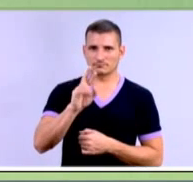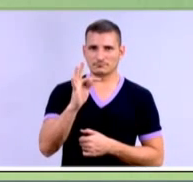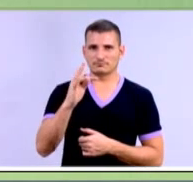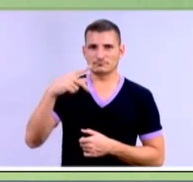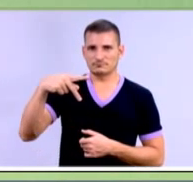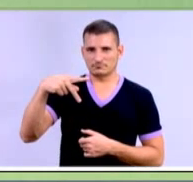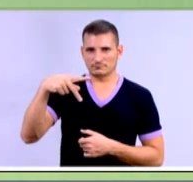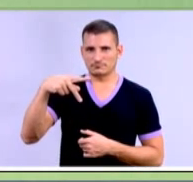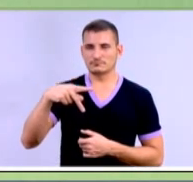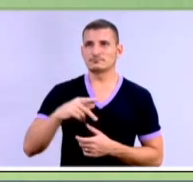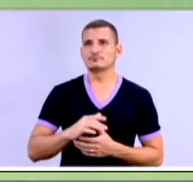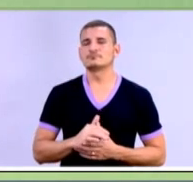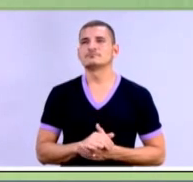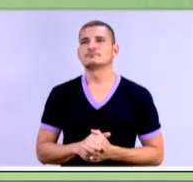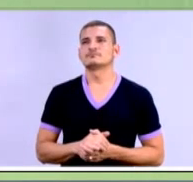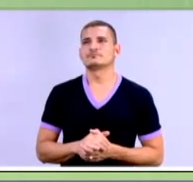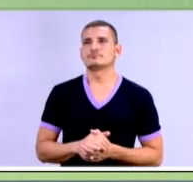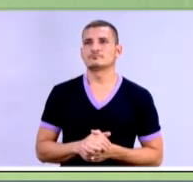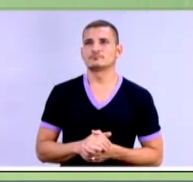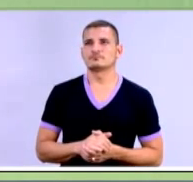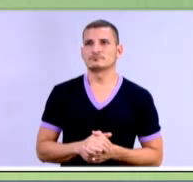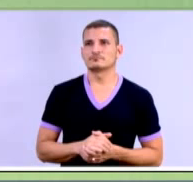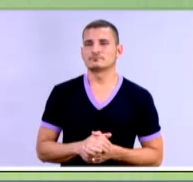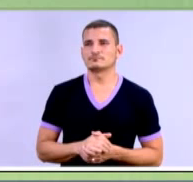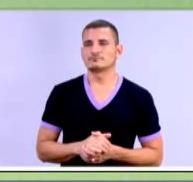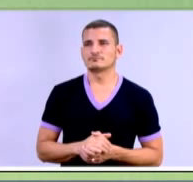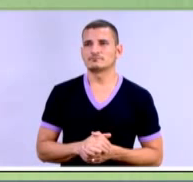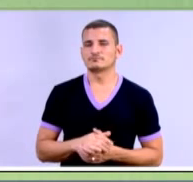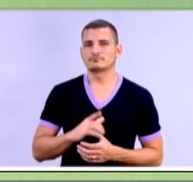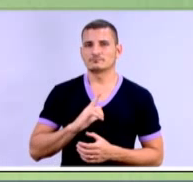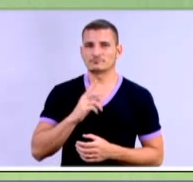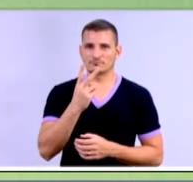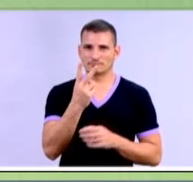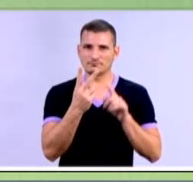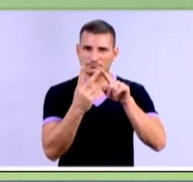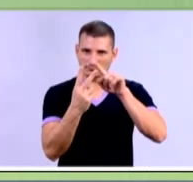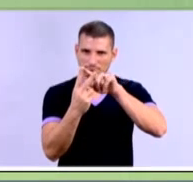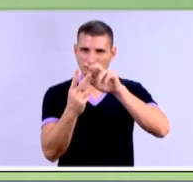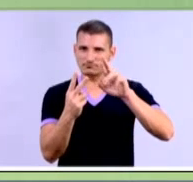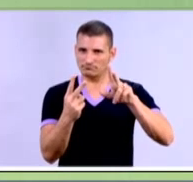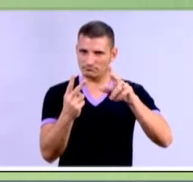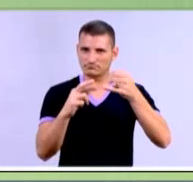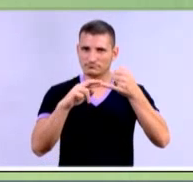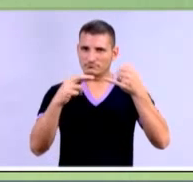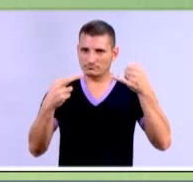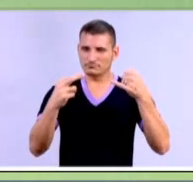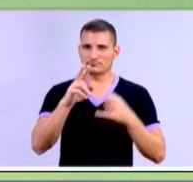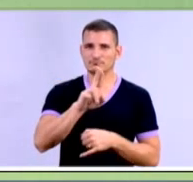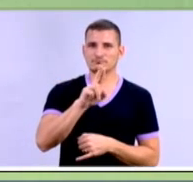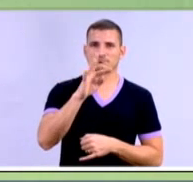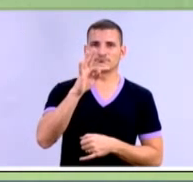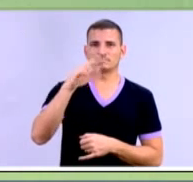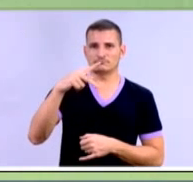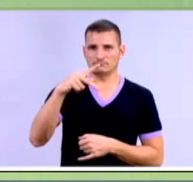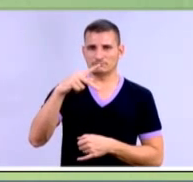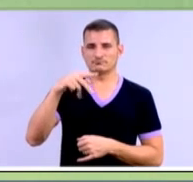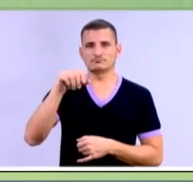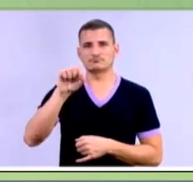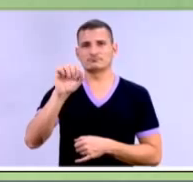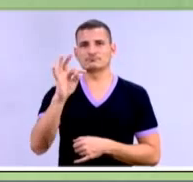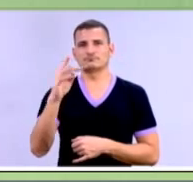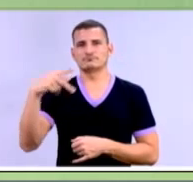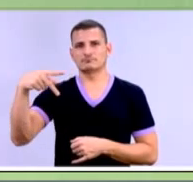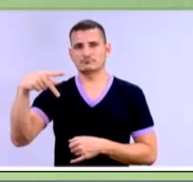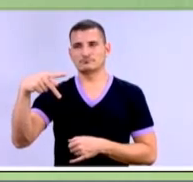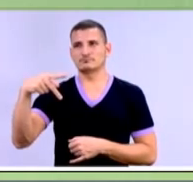falamos no início que nós vamos falar de dois tipos de cabos de par trançado, o UTP e o STP.